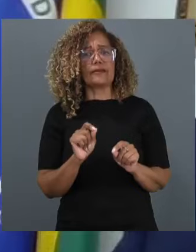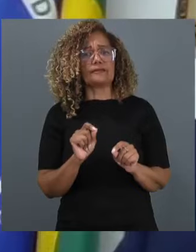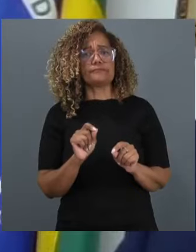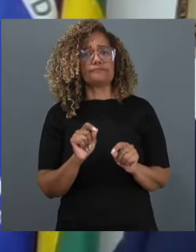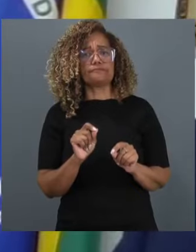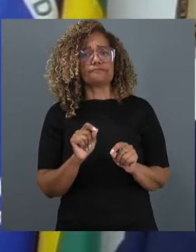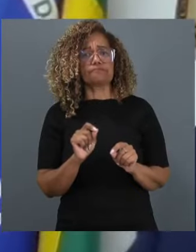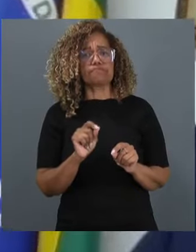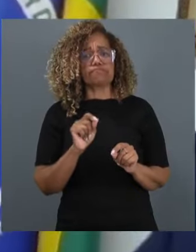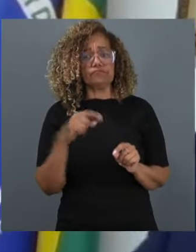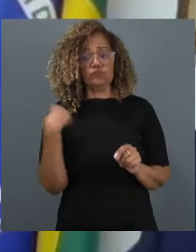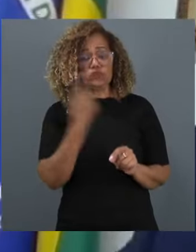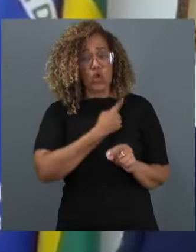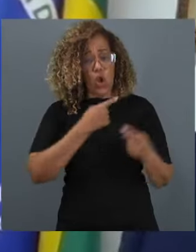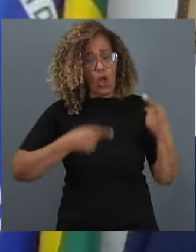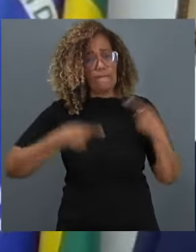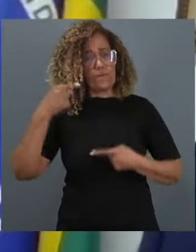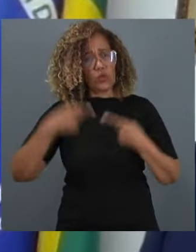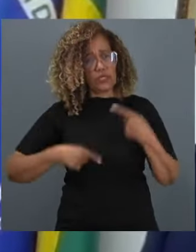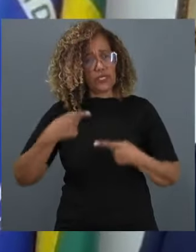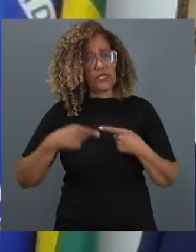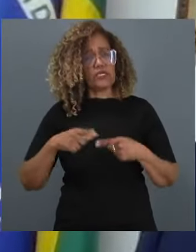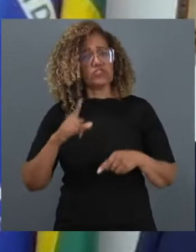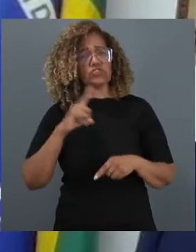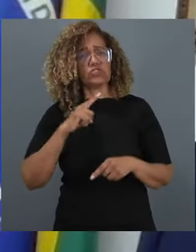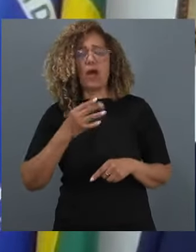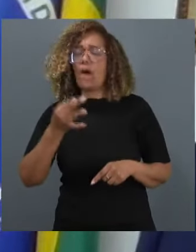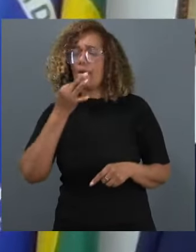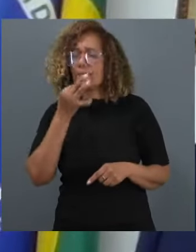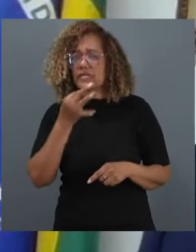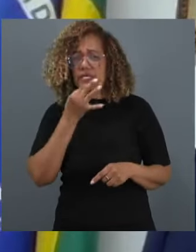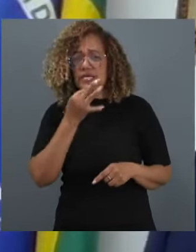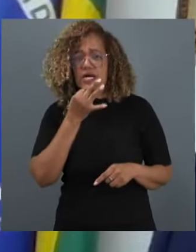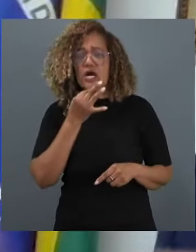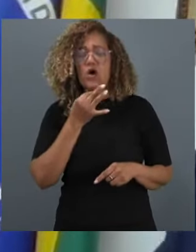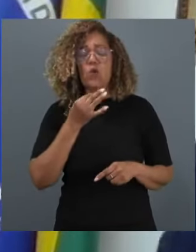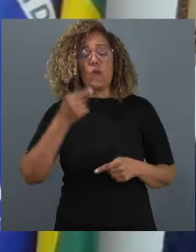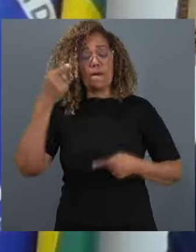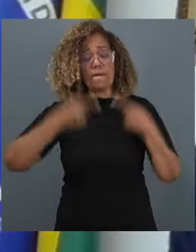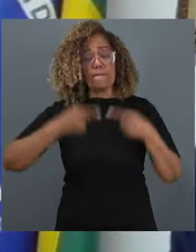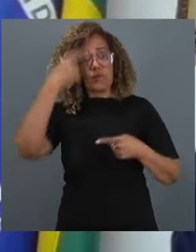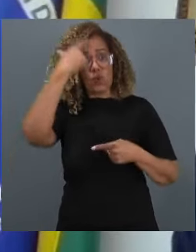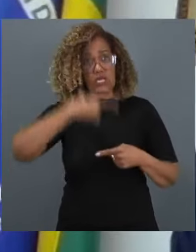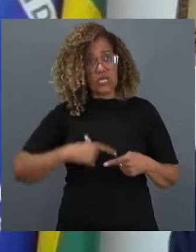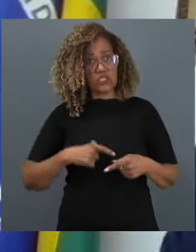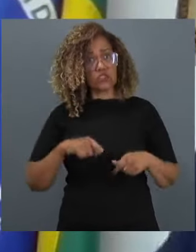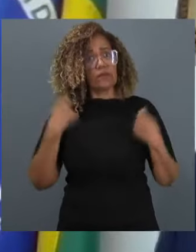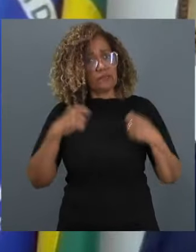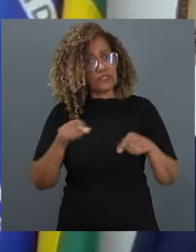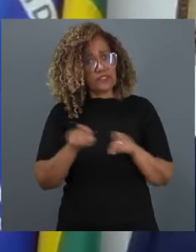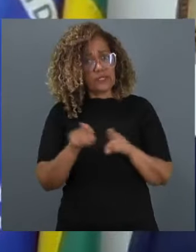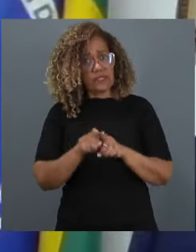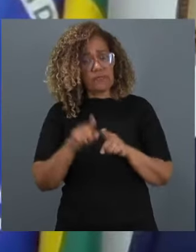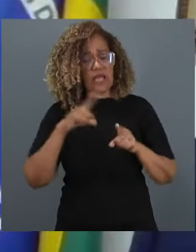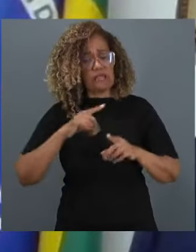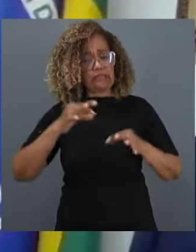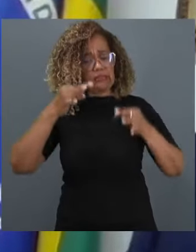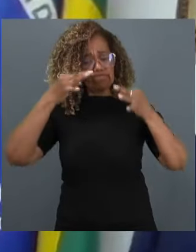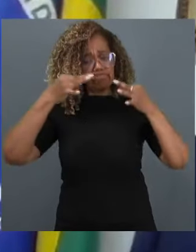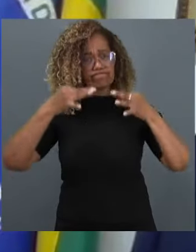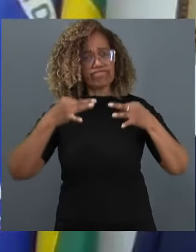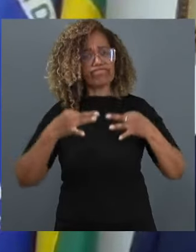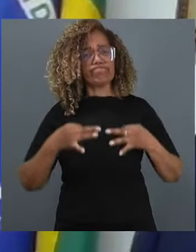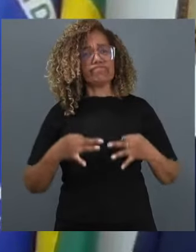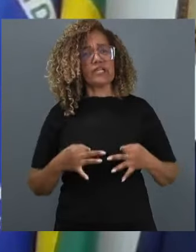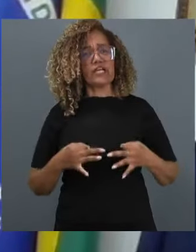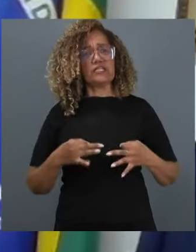está na política colocando as nossas ideias e político tem que ter uma coisa, coerência e integridade. Então, se